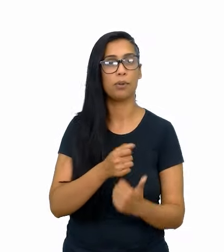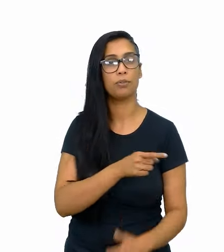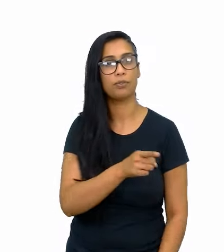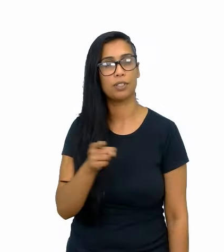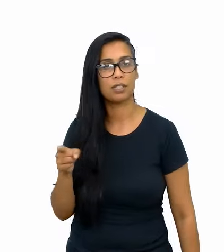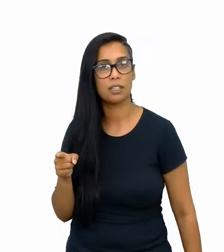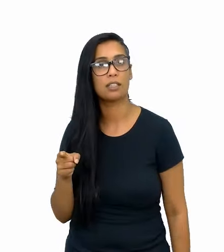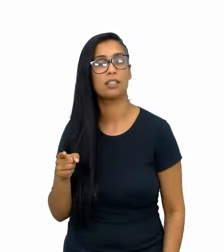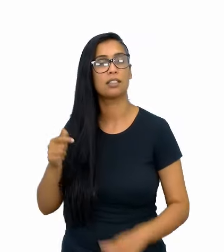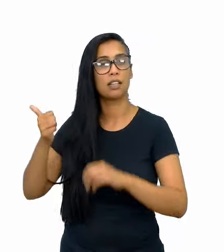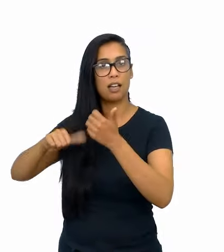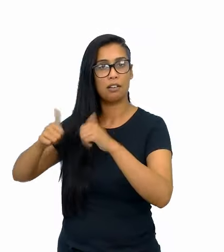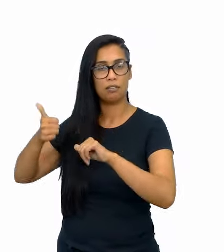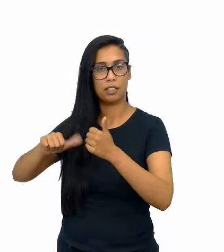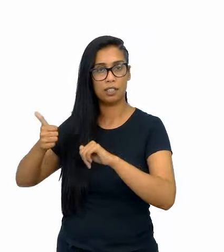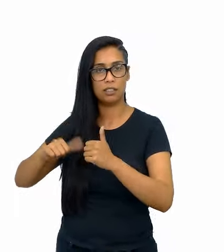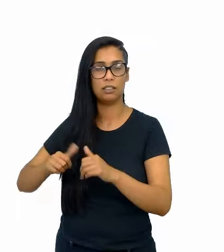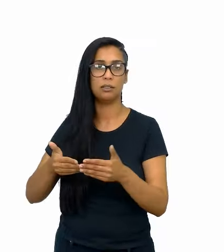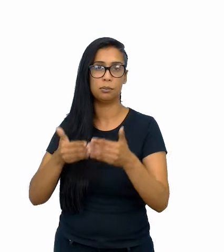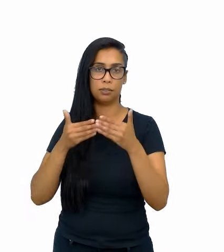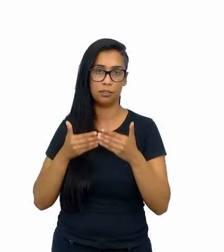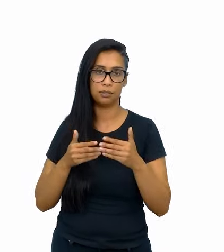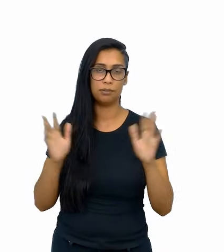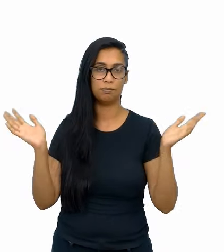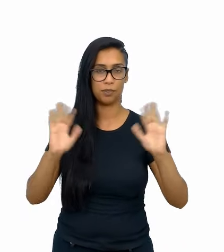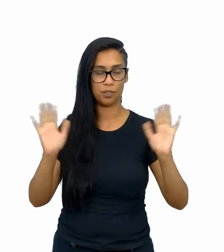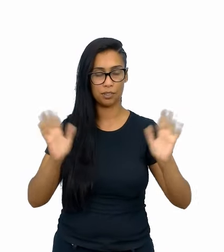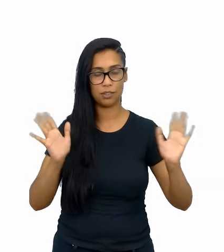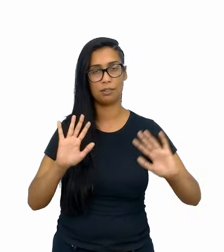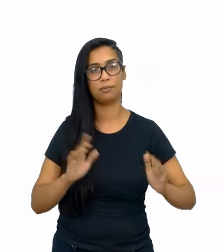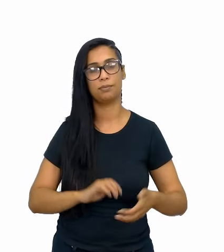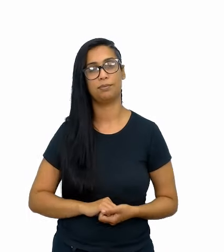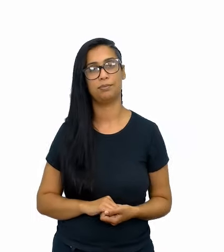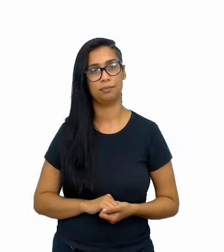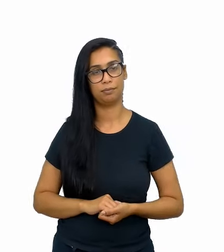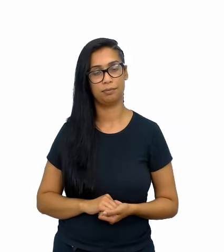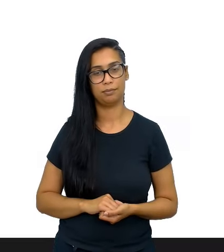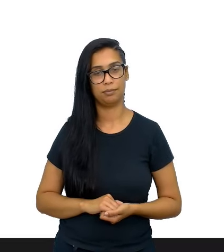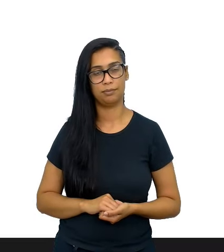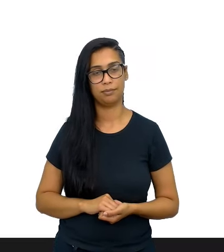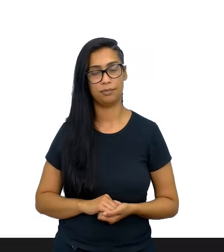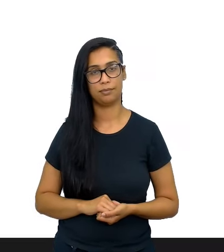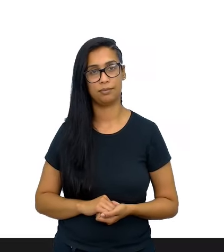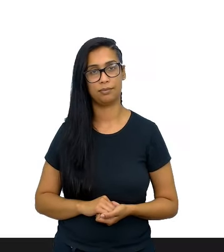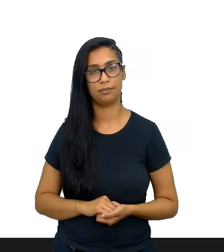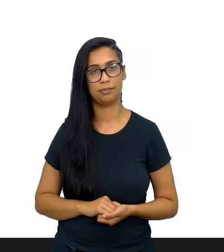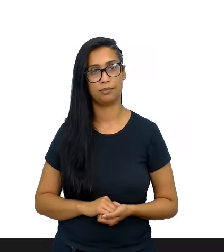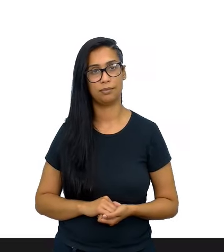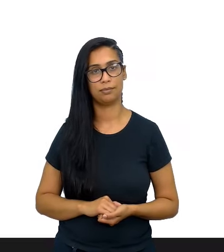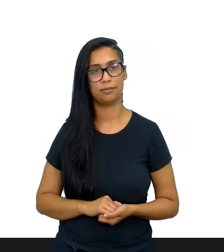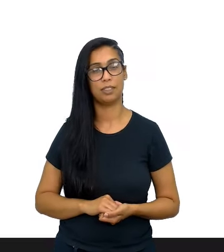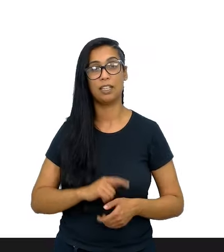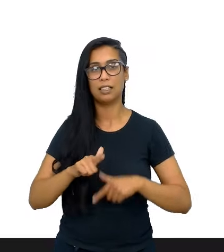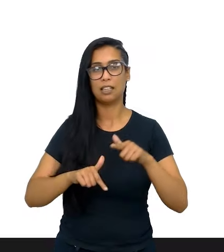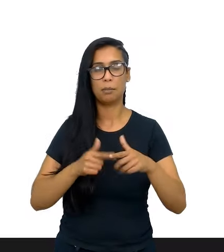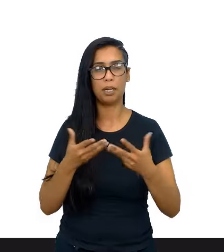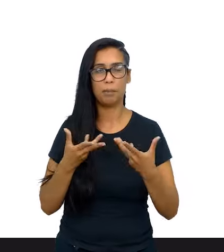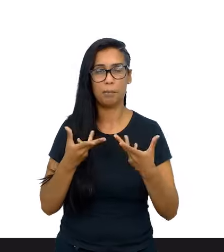vocês avaliem aí, e até uma próxima, né? Um excelente trabalho